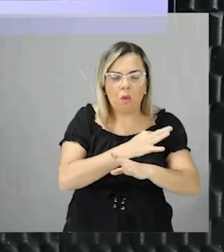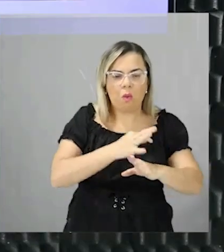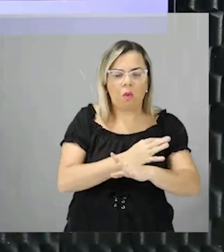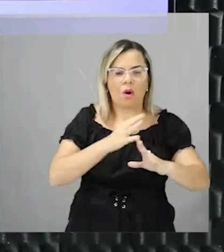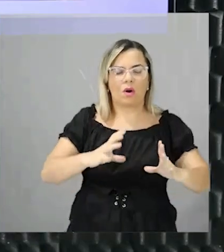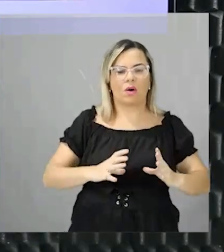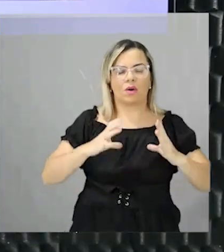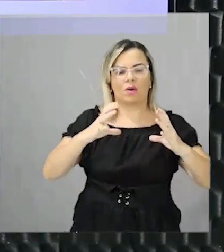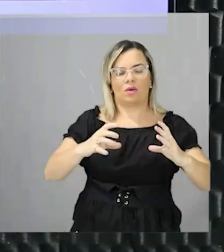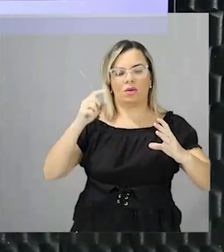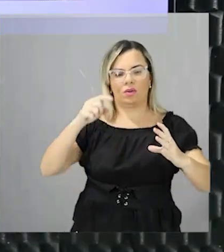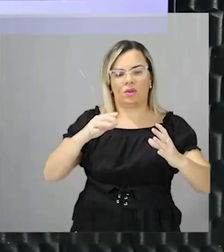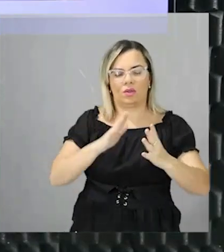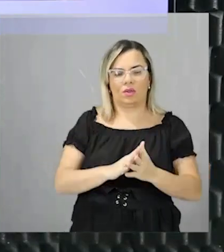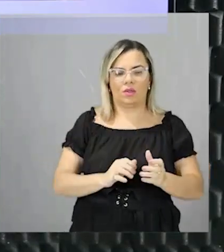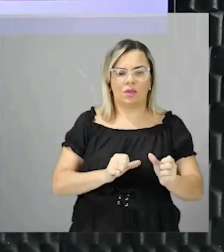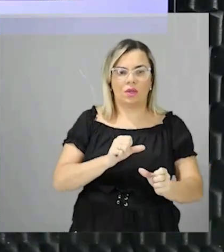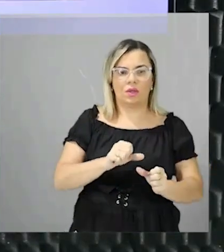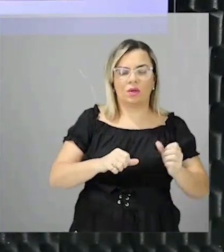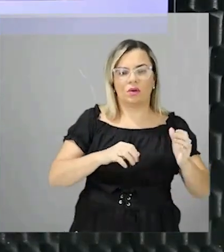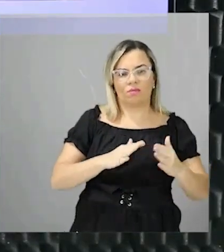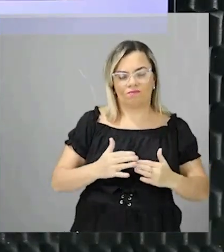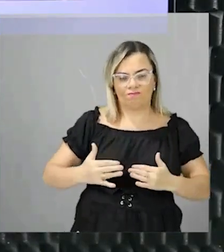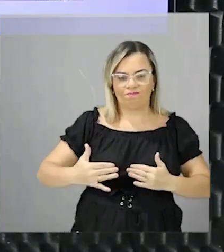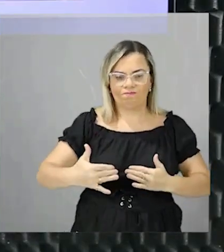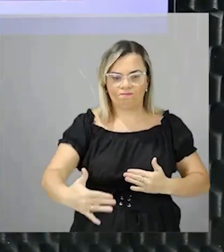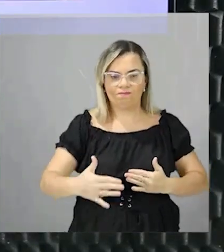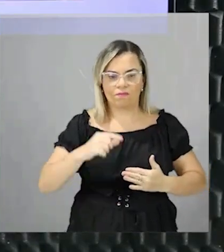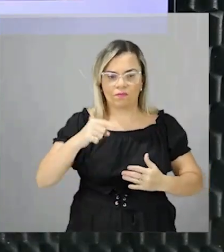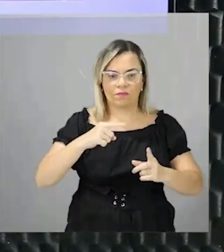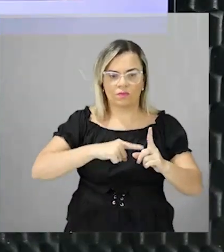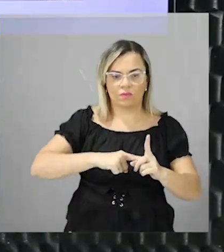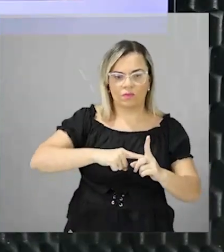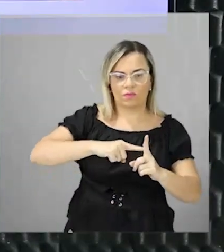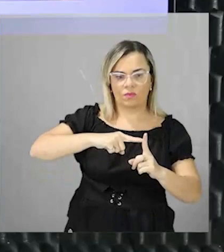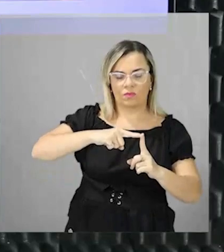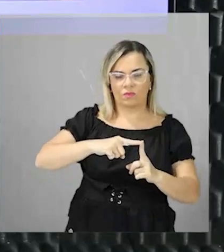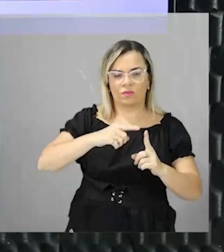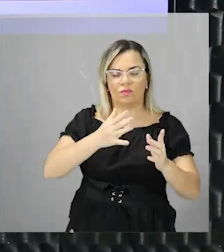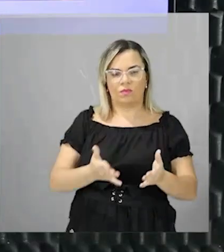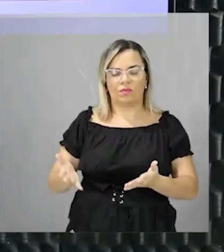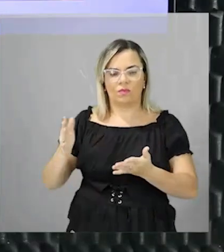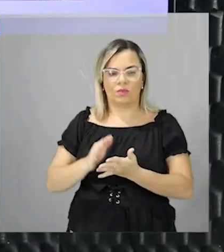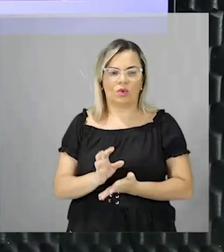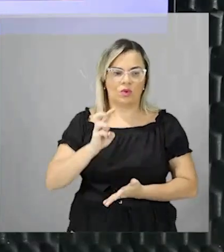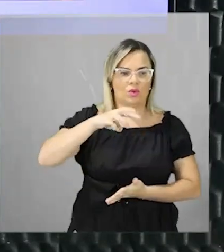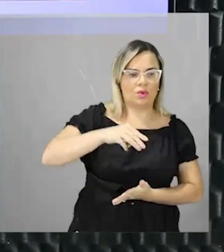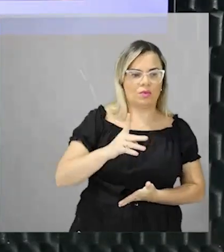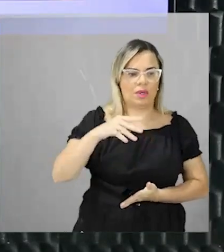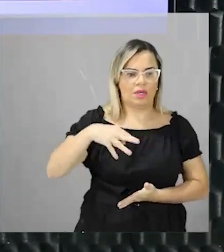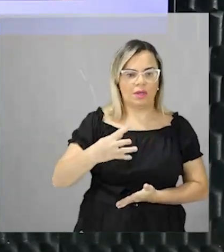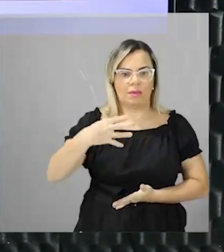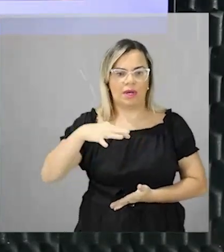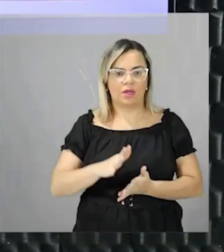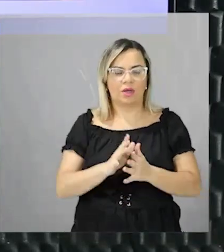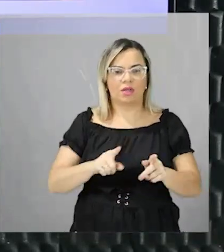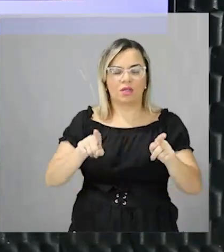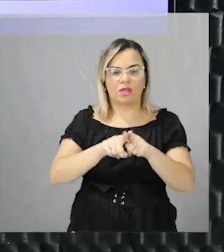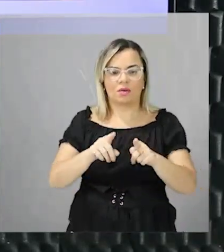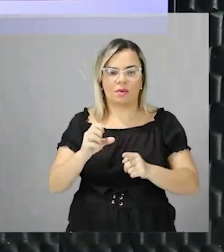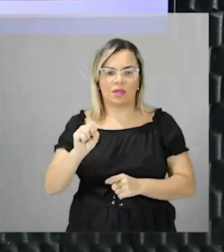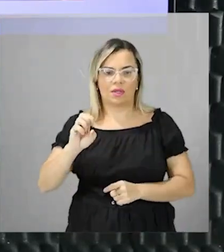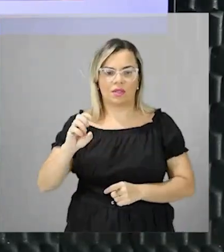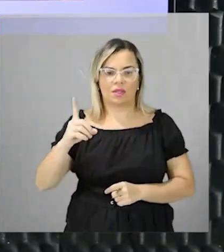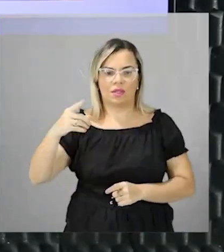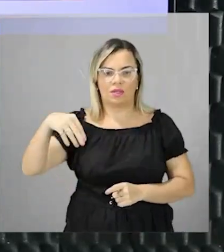Essas rochas que vão passar por este processo de maior pressão e temperatura, tanto magmáticas quanto sedimentares, dão